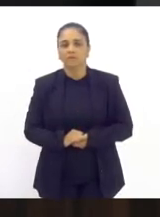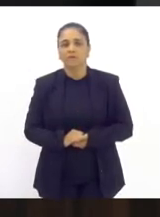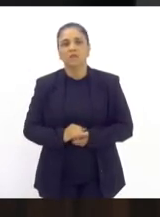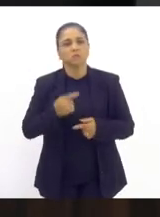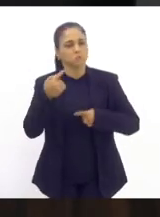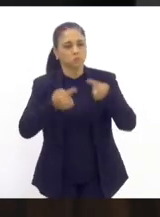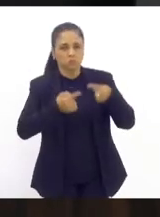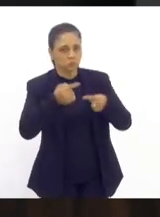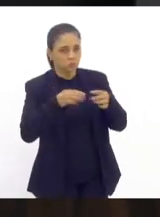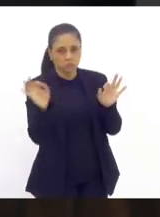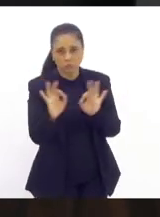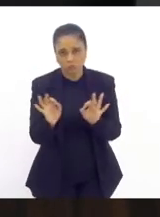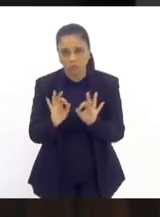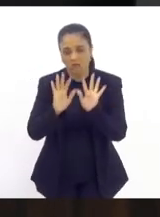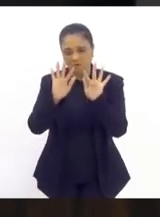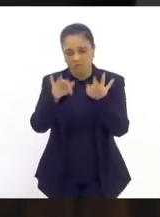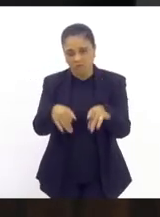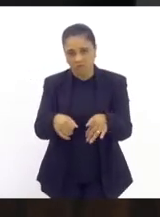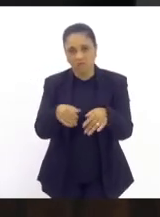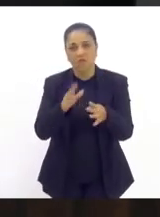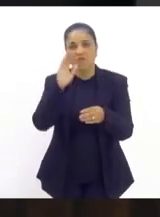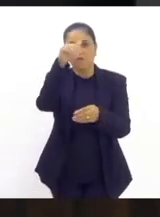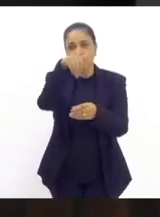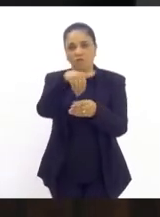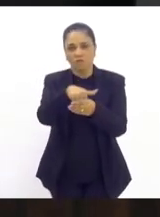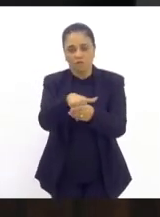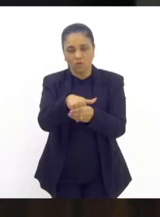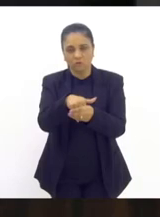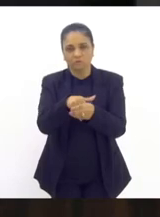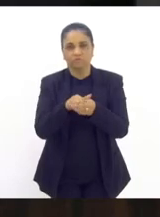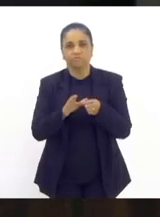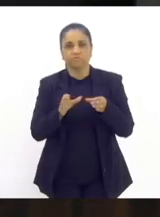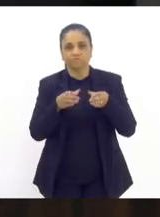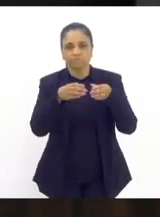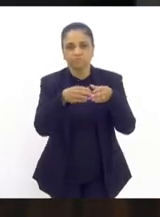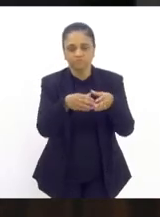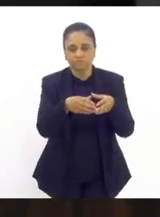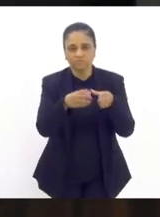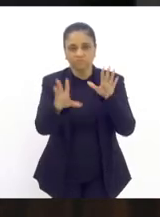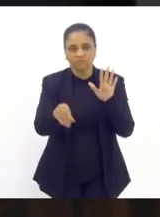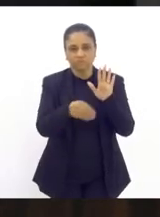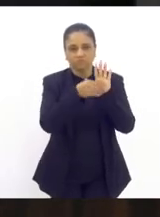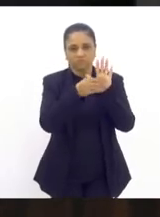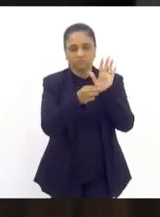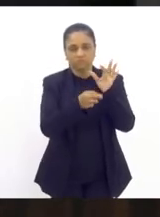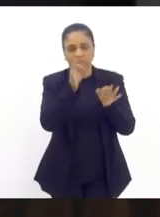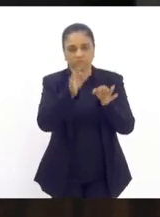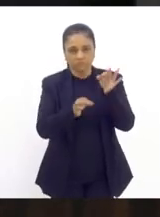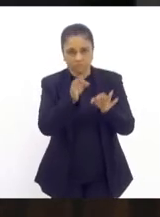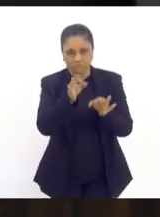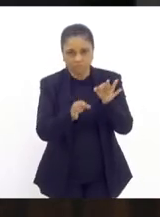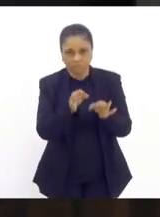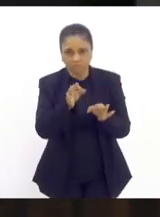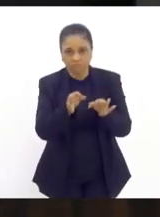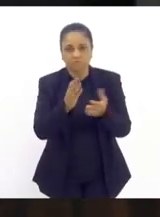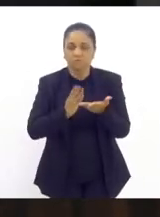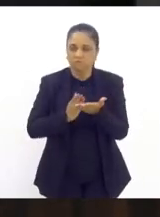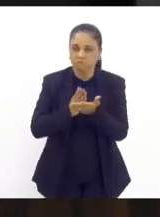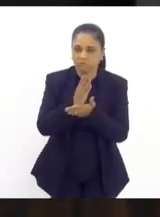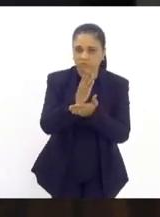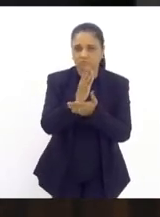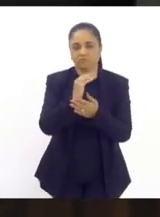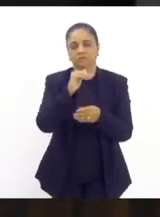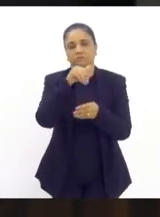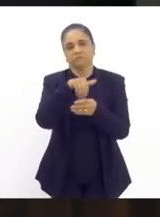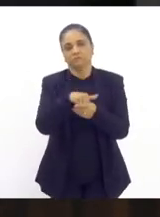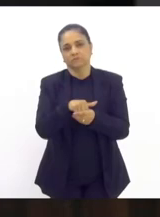encerrada discussão em votação parecida comissão de construção Justiça seus que a prova estão aprovado